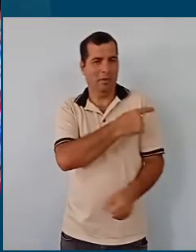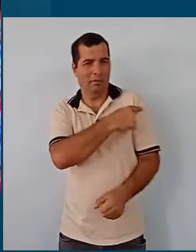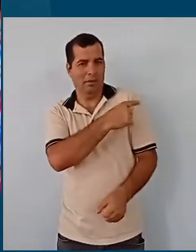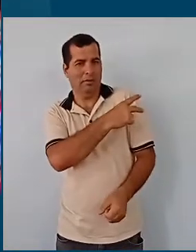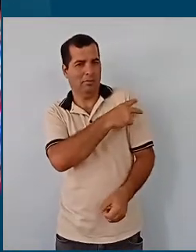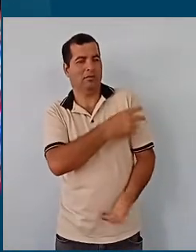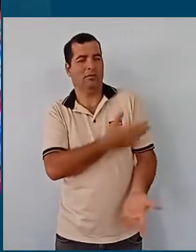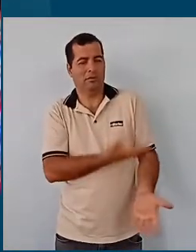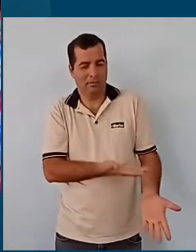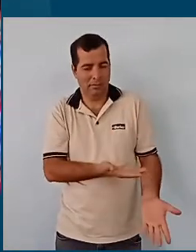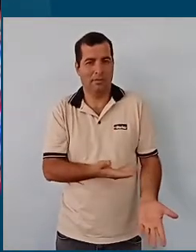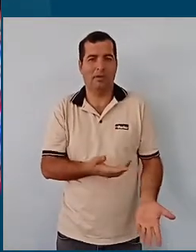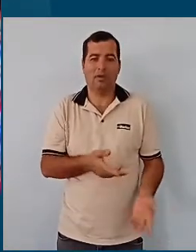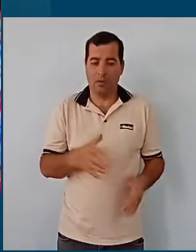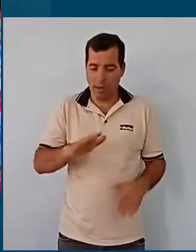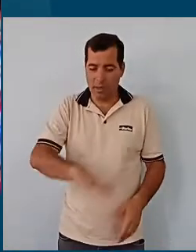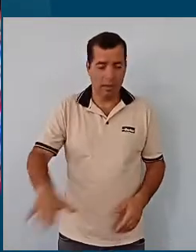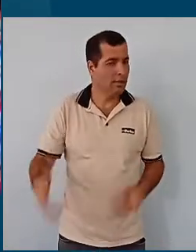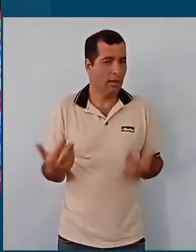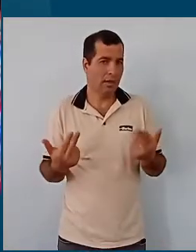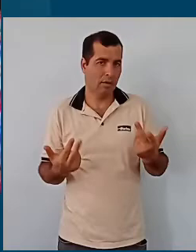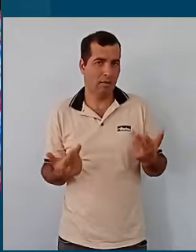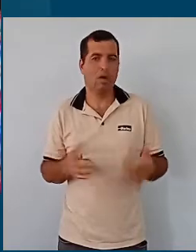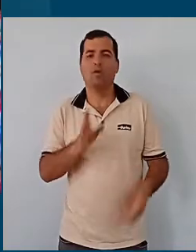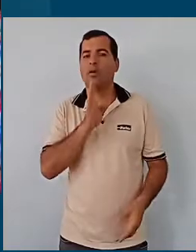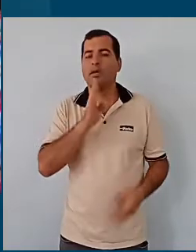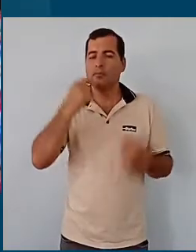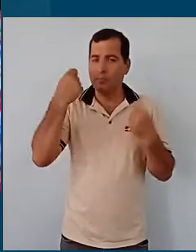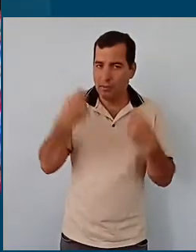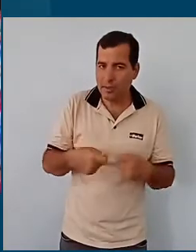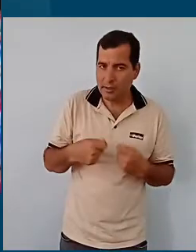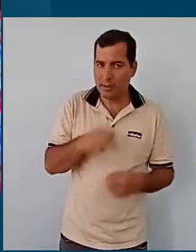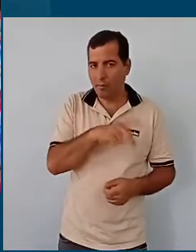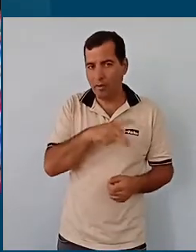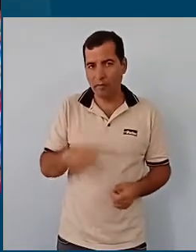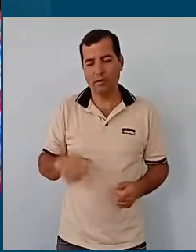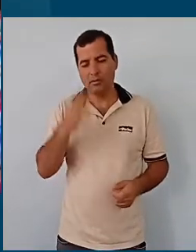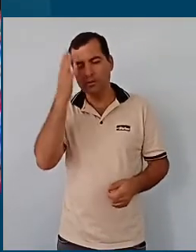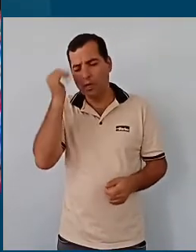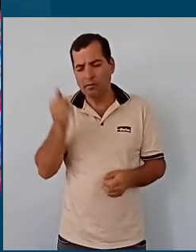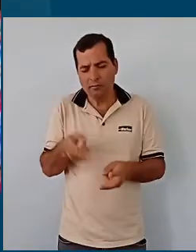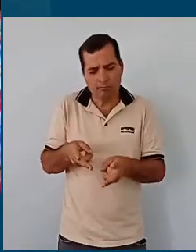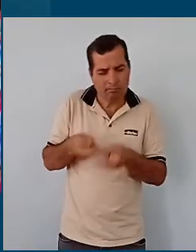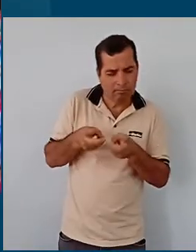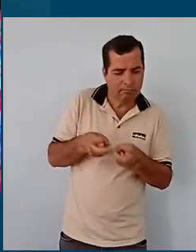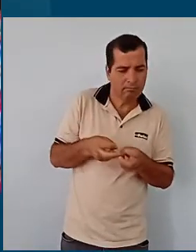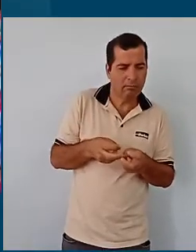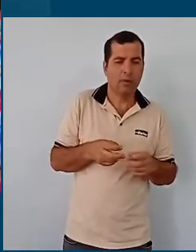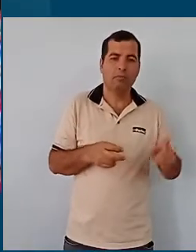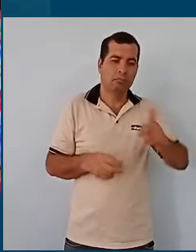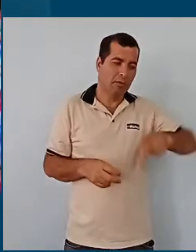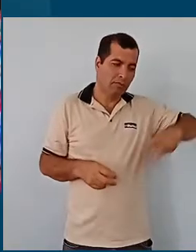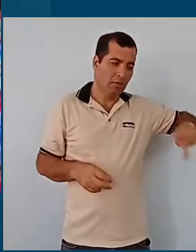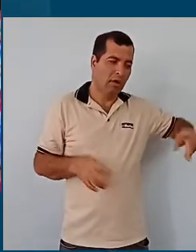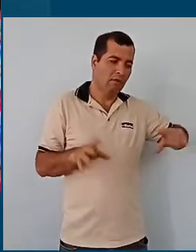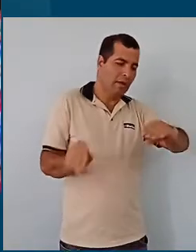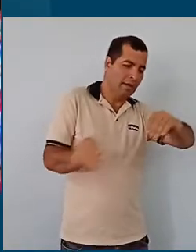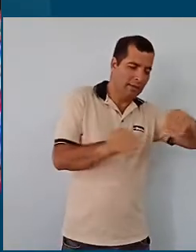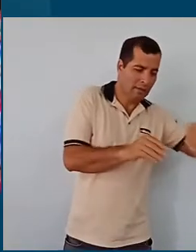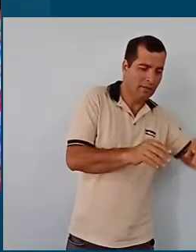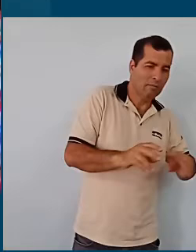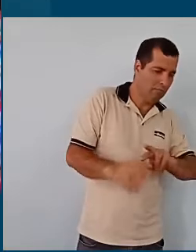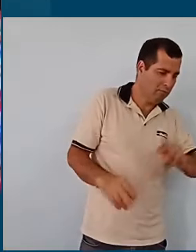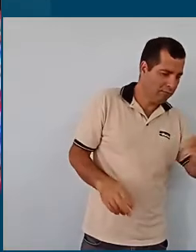sendo essa mesma criança e que precisa ser conhecida pela professora, pelo professor que a recebe, considerando todo o